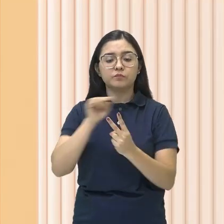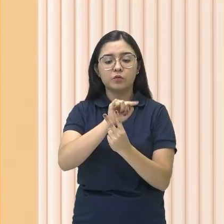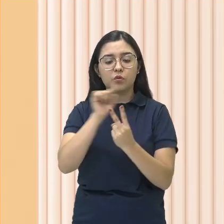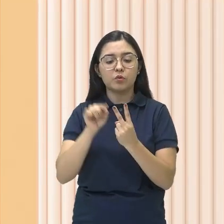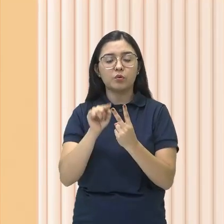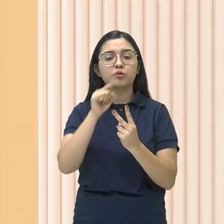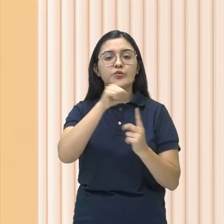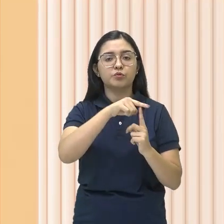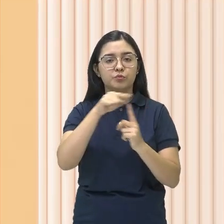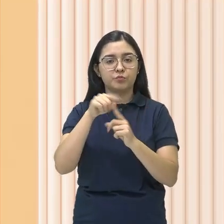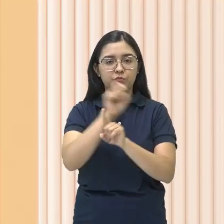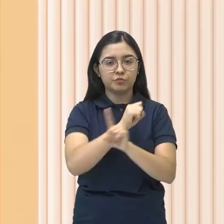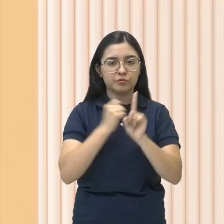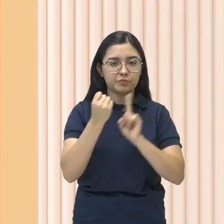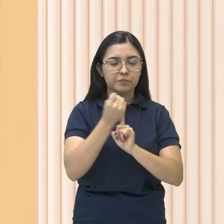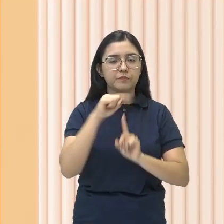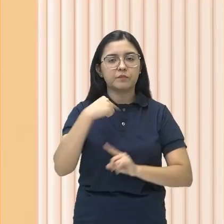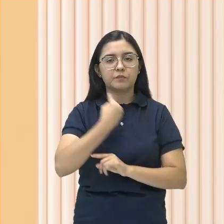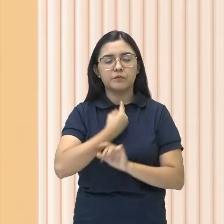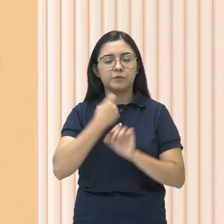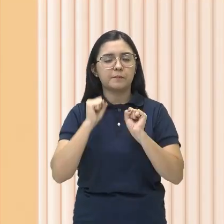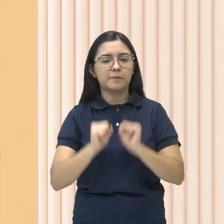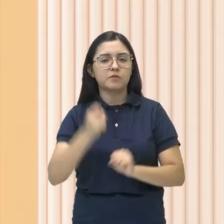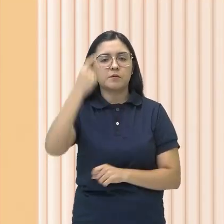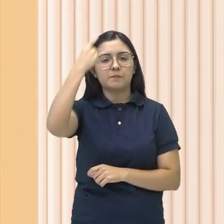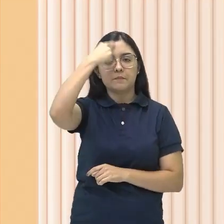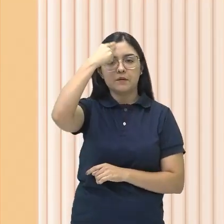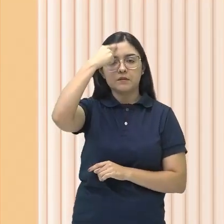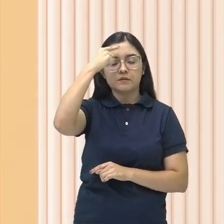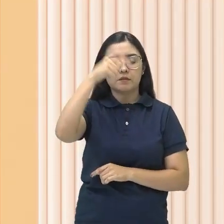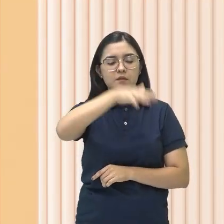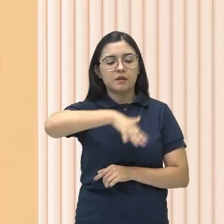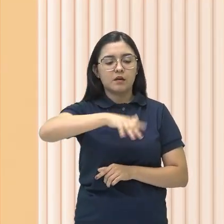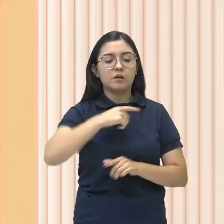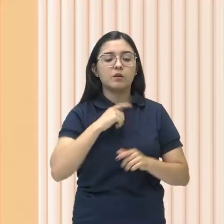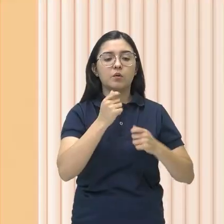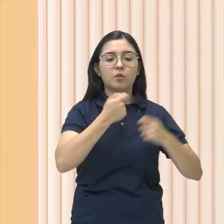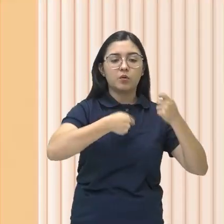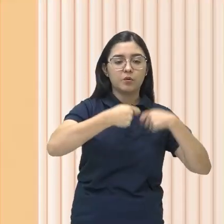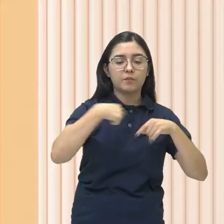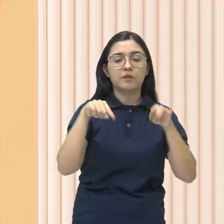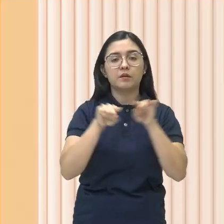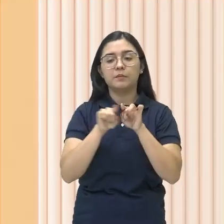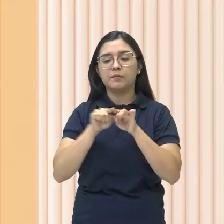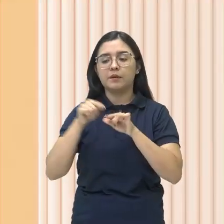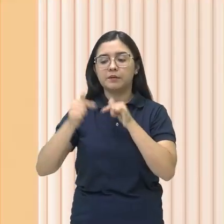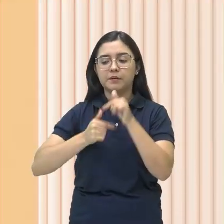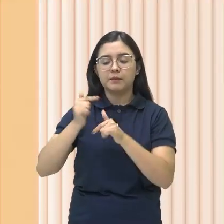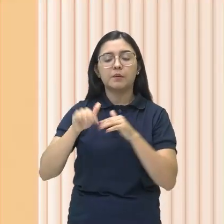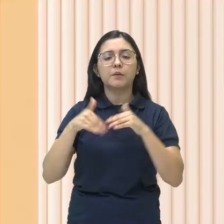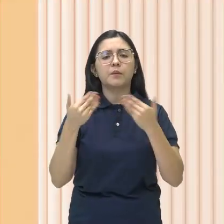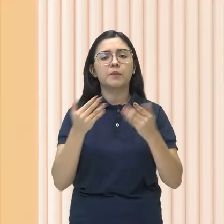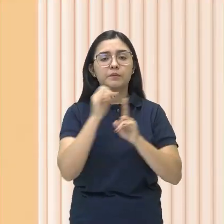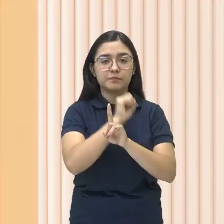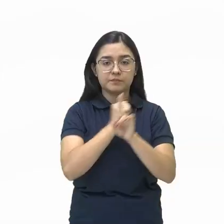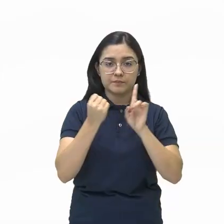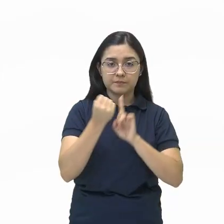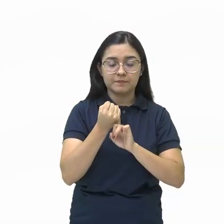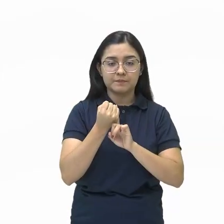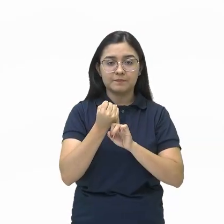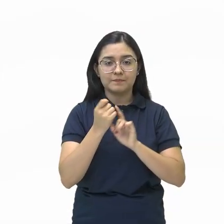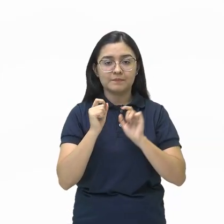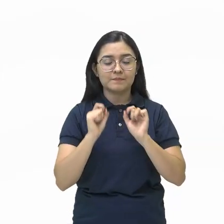sistemas, né, para que a gente possa pensar na economia e no trabalho. Quais são esses sistemas? Então, vamos ver aqui,